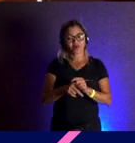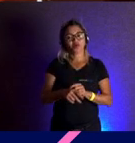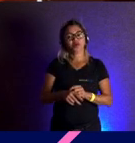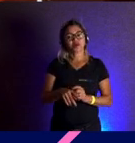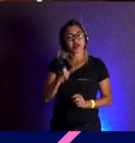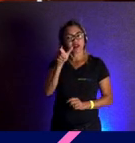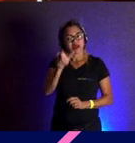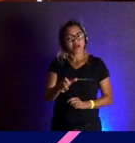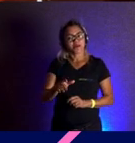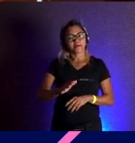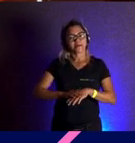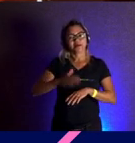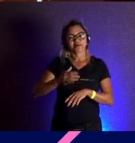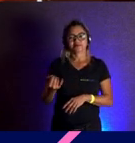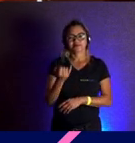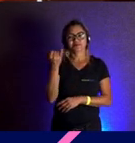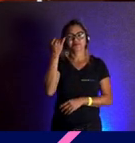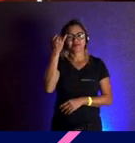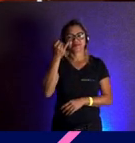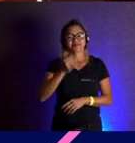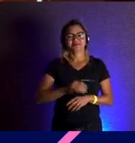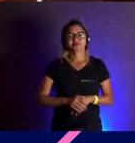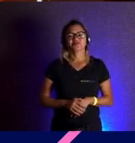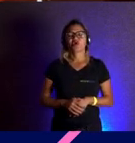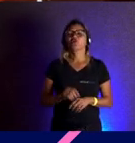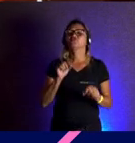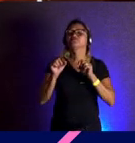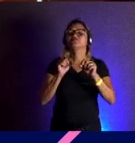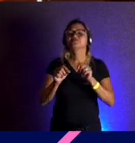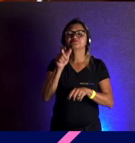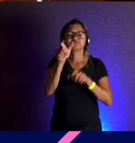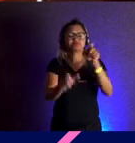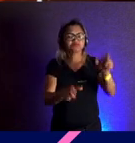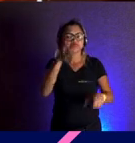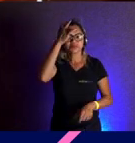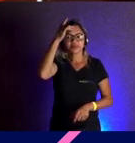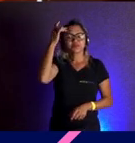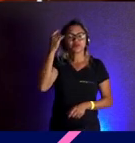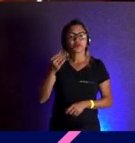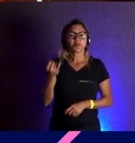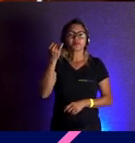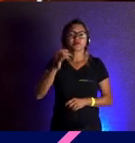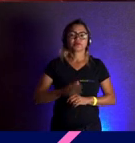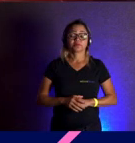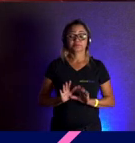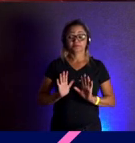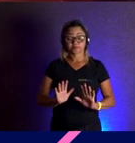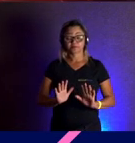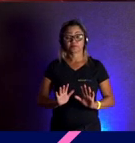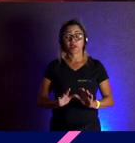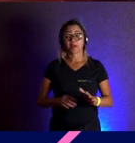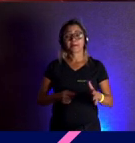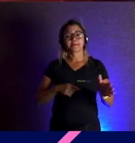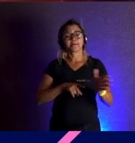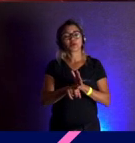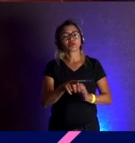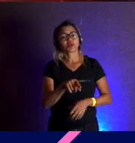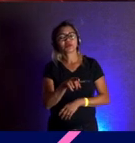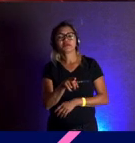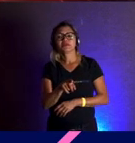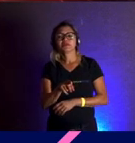qué le importa a la gente? Pues esa es la pregunta que tenemos que hacernos los periodistas. Acercarnos a las audiencias, no al revés.